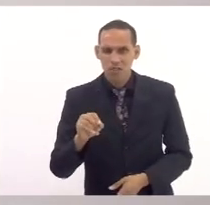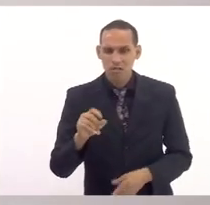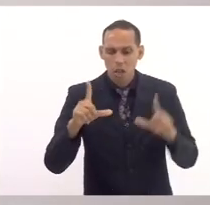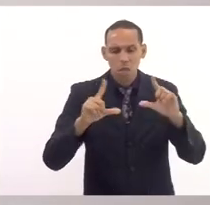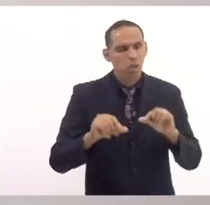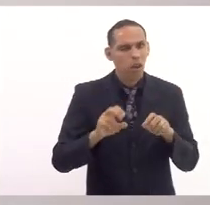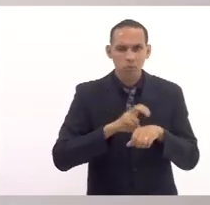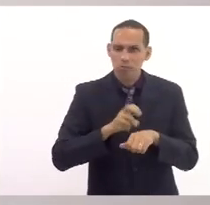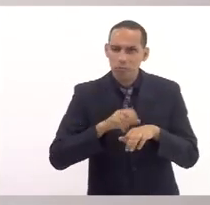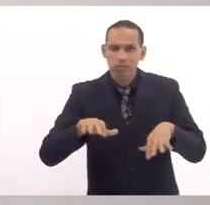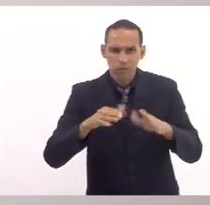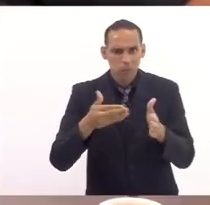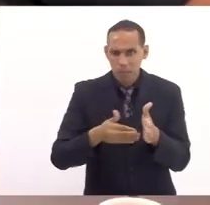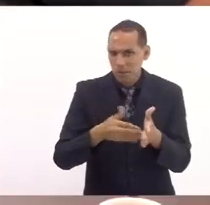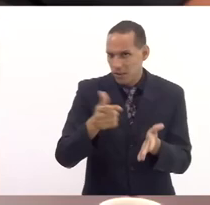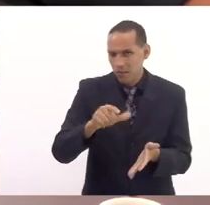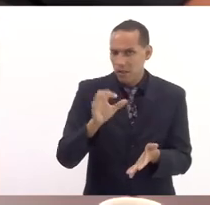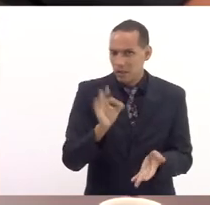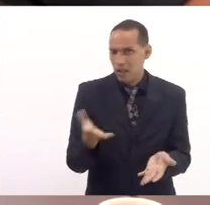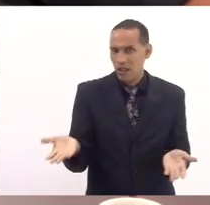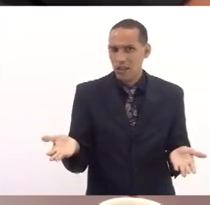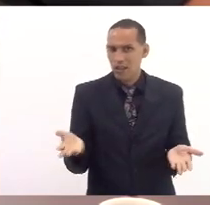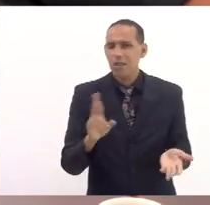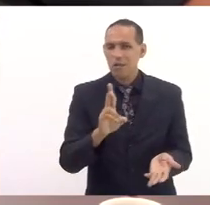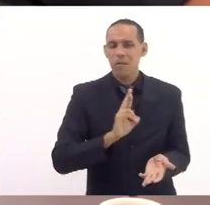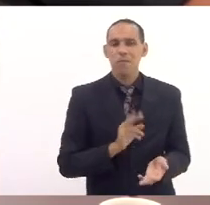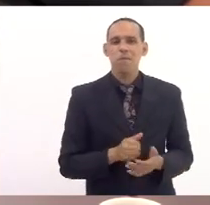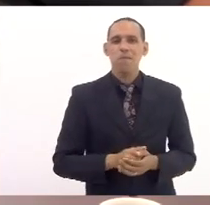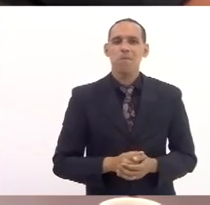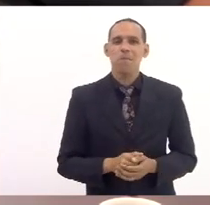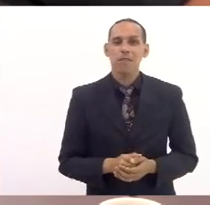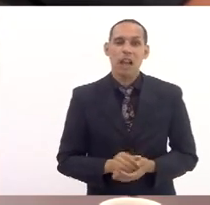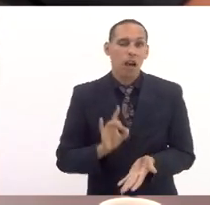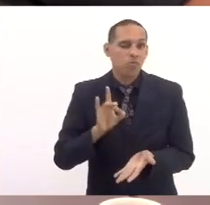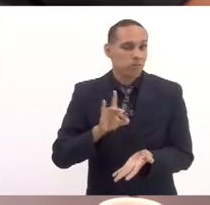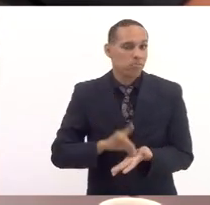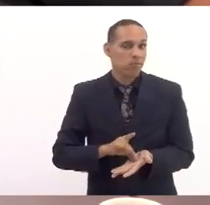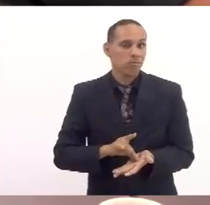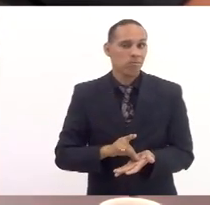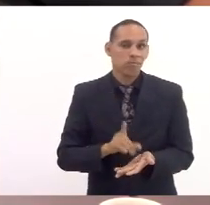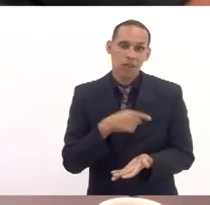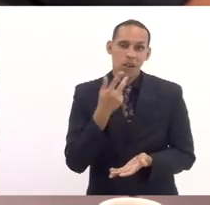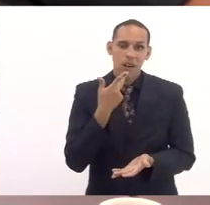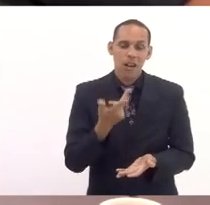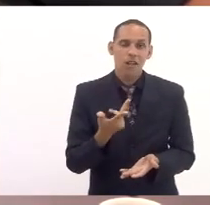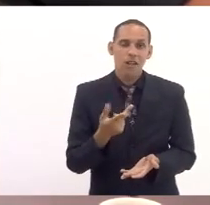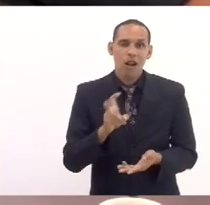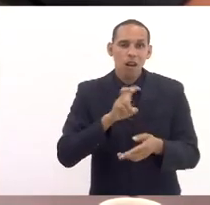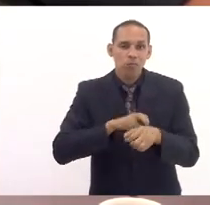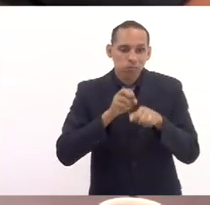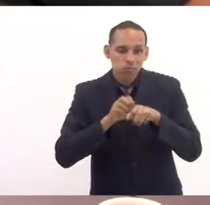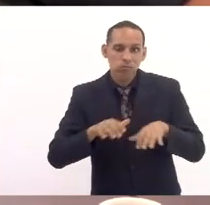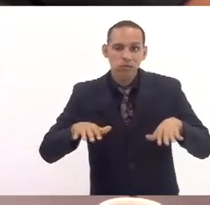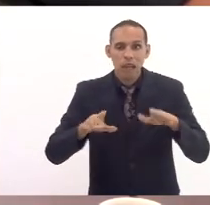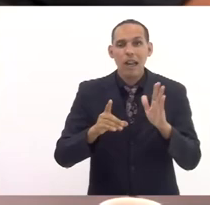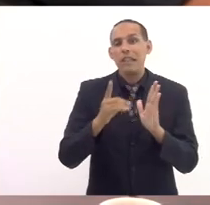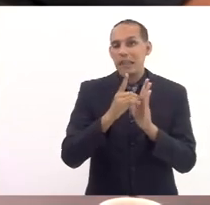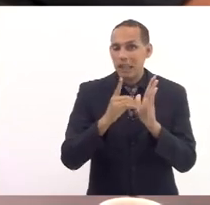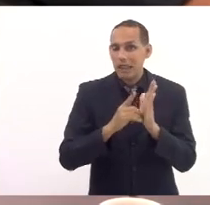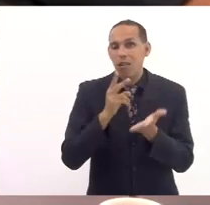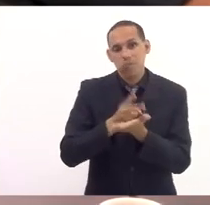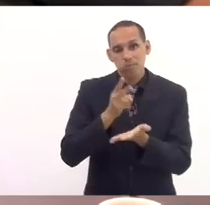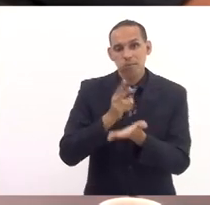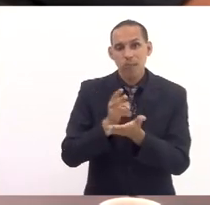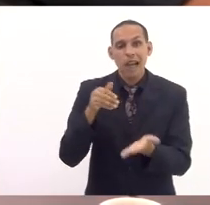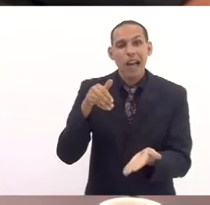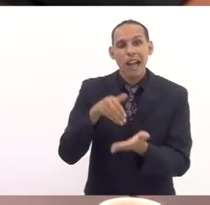impedimento nenhum, correto? Sim, para você responder. Oficialmente, é como a gente falou, que a pandemia ainda, o decreto ainda está em vigor até o